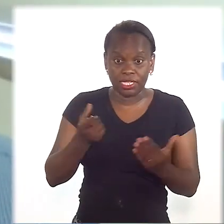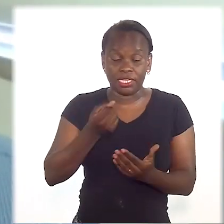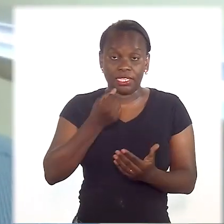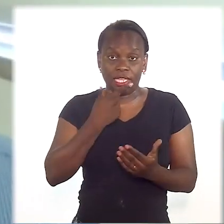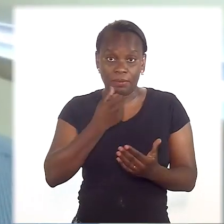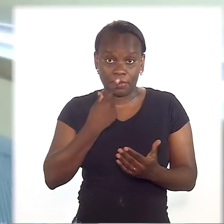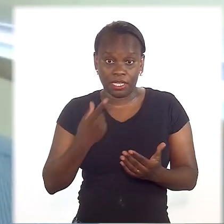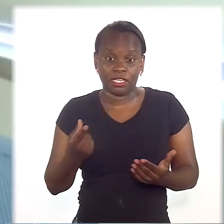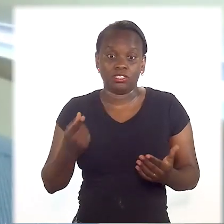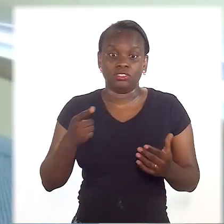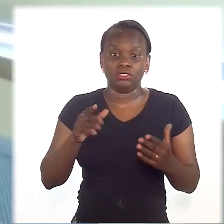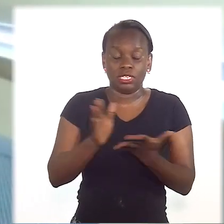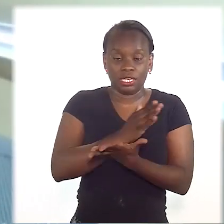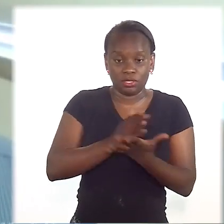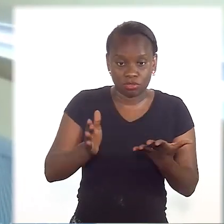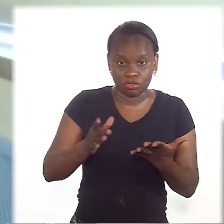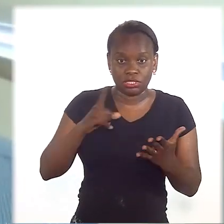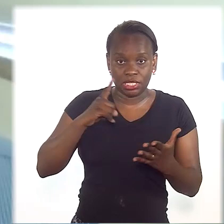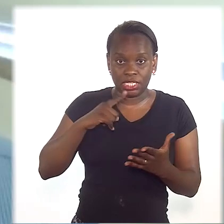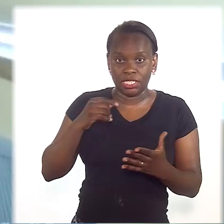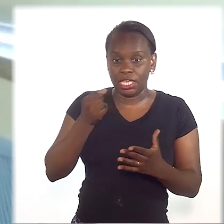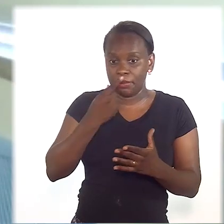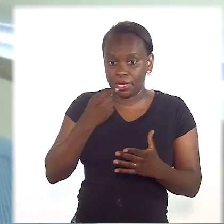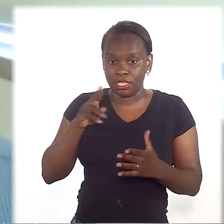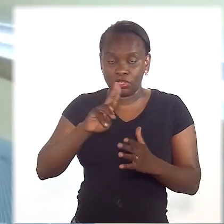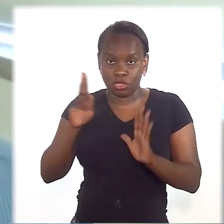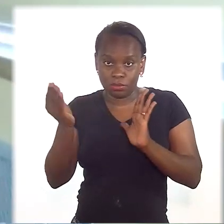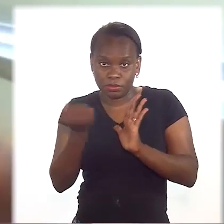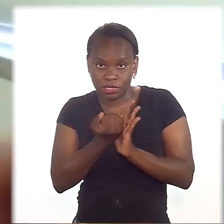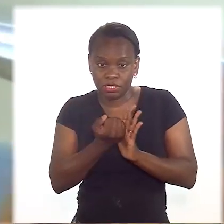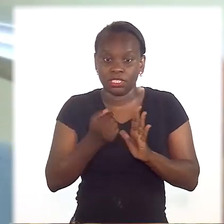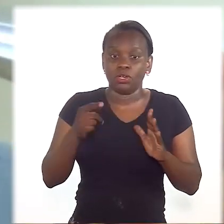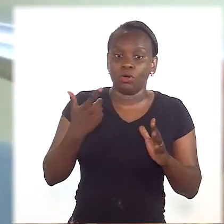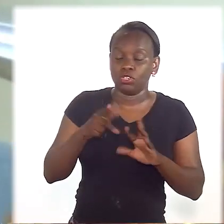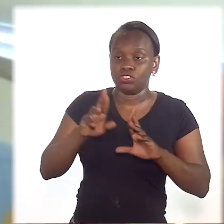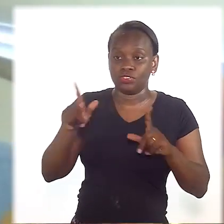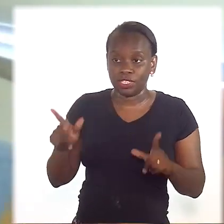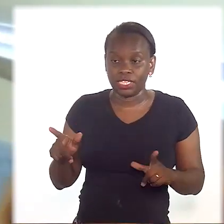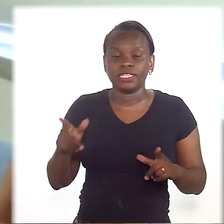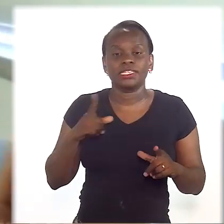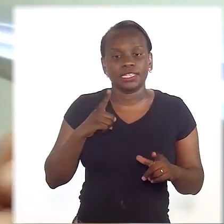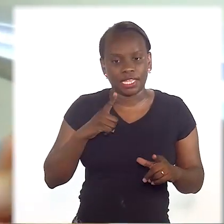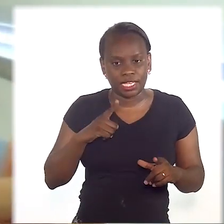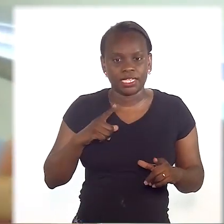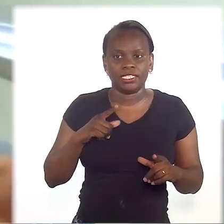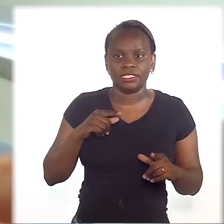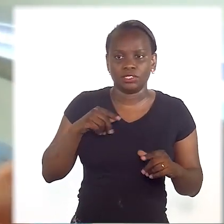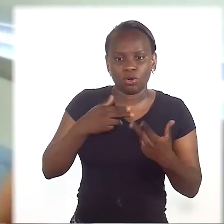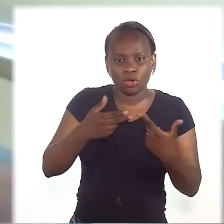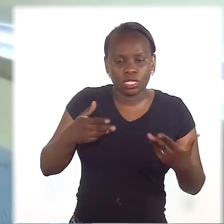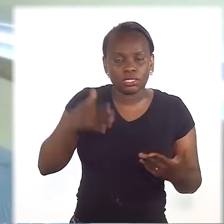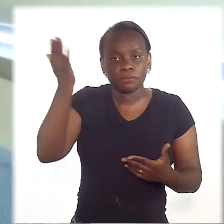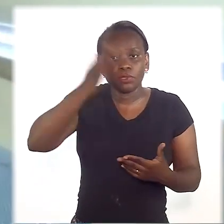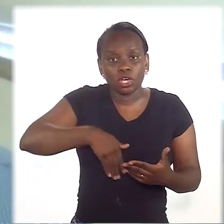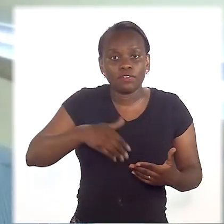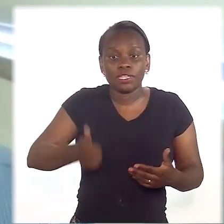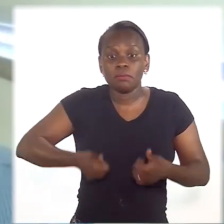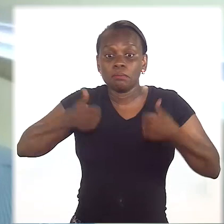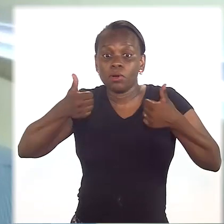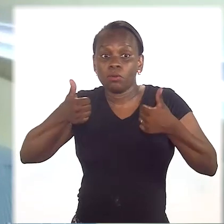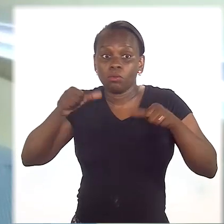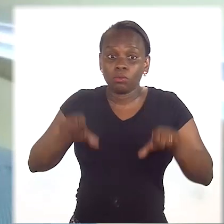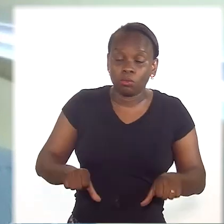compara medicações com determinado princípio ativo e outras com outro princípio ativo, há uma série de estudos que vão mostrar